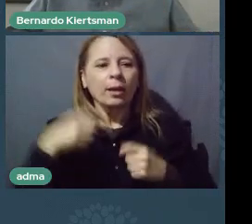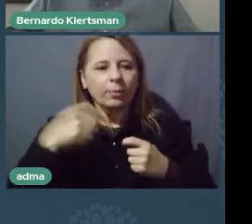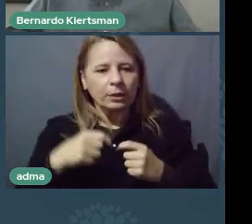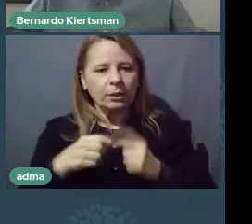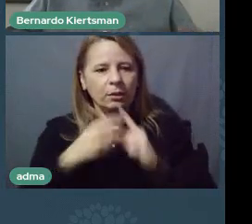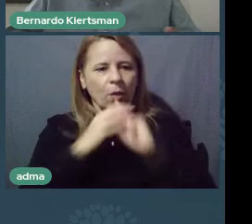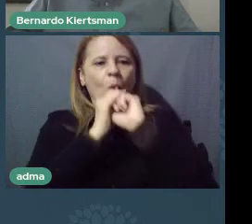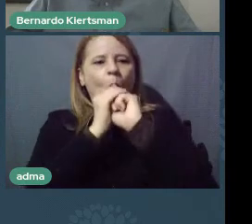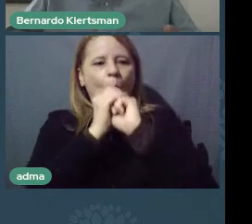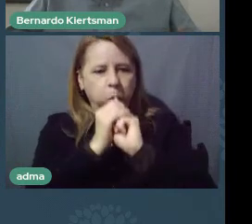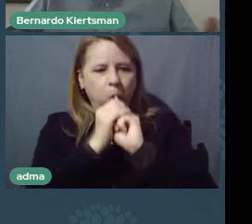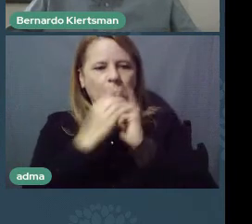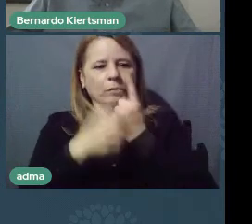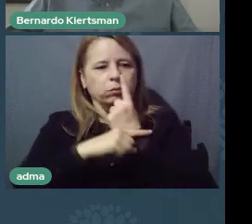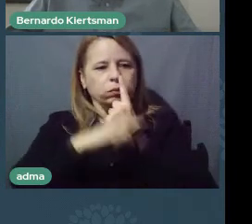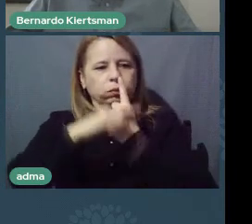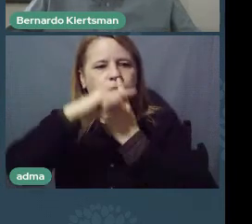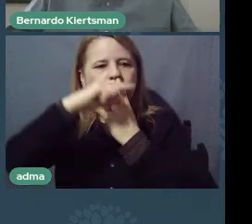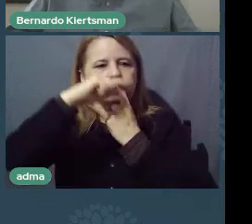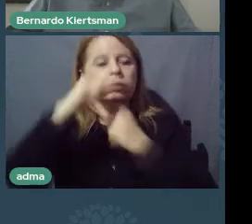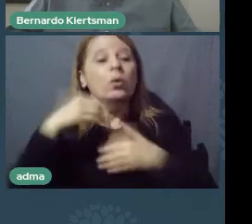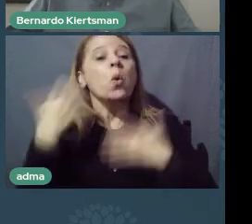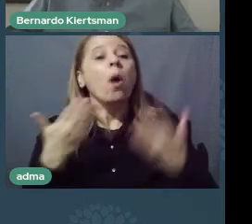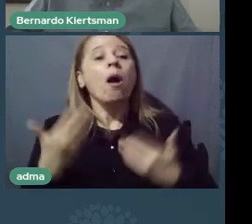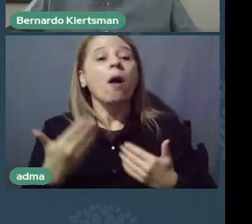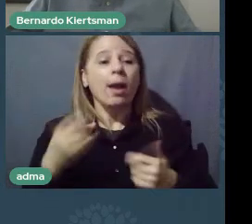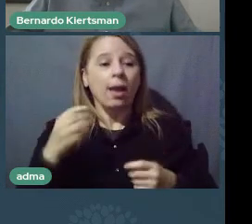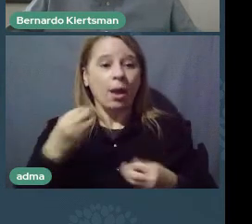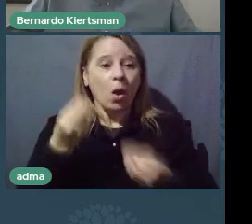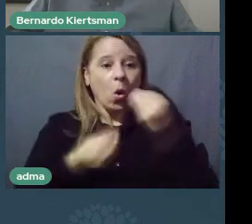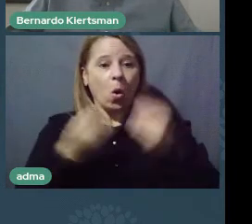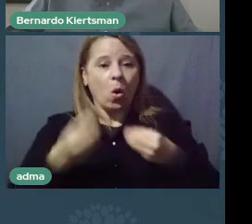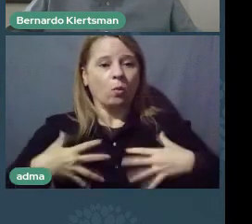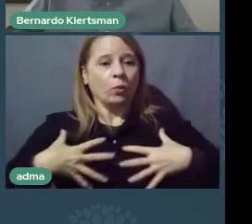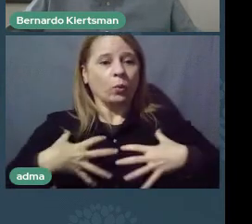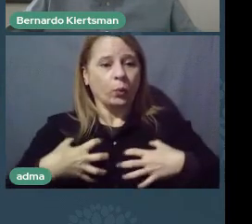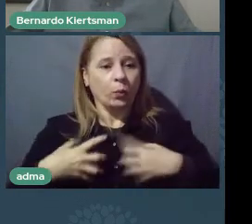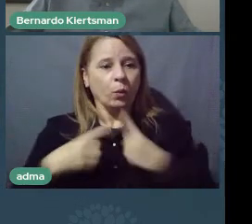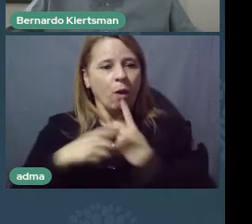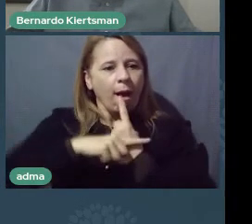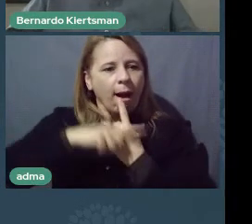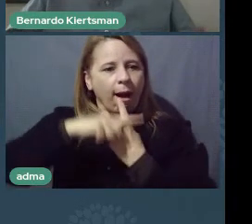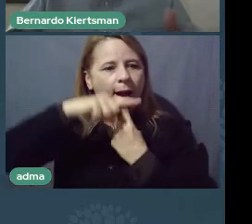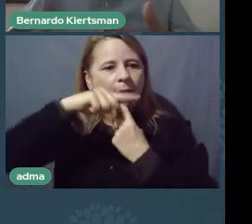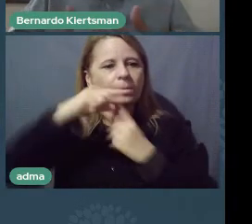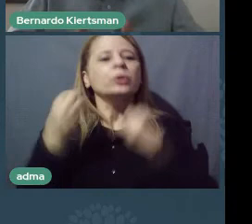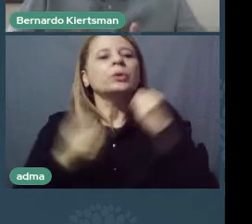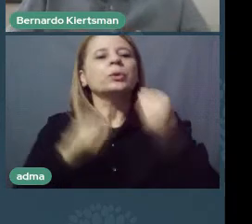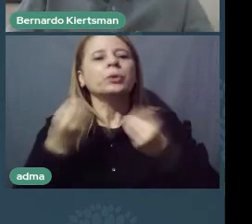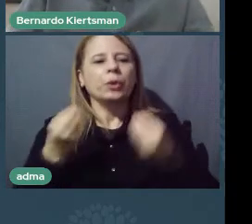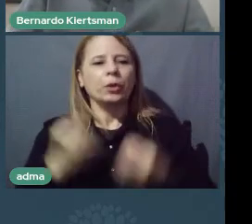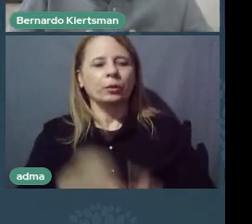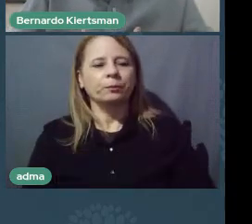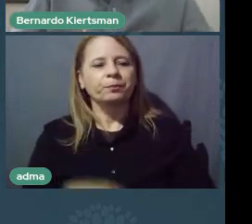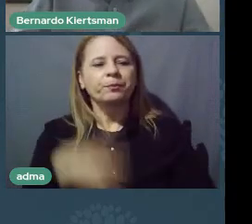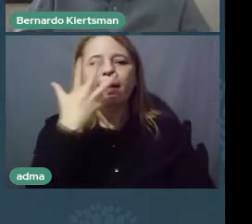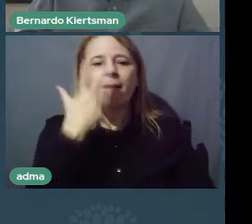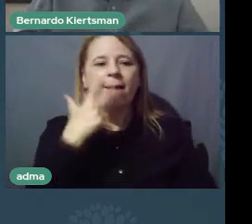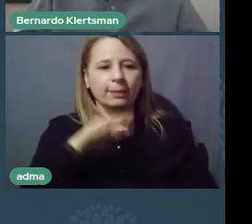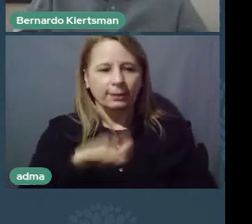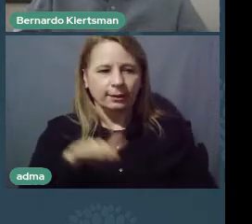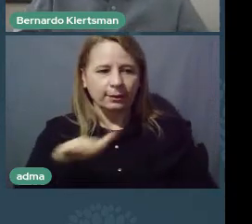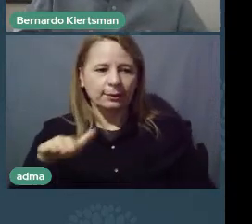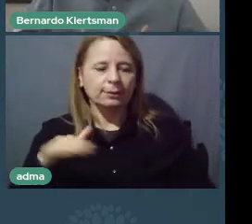de fluxo. Qual é o seu melhor valor quando você vai medir o pico de fluxo? Nas crianças